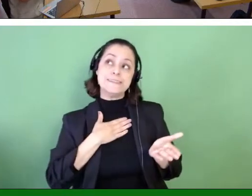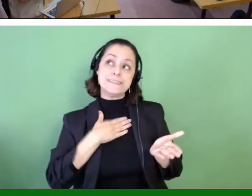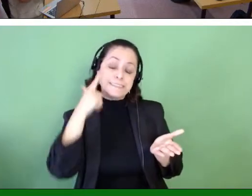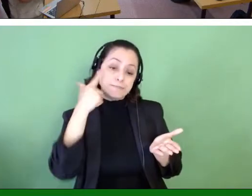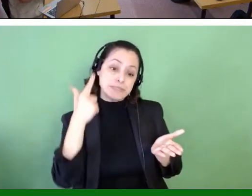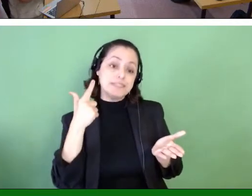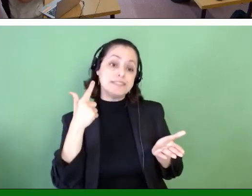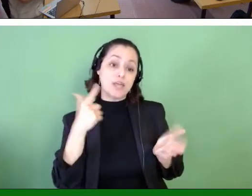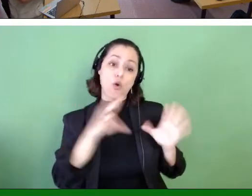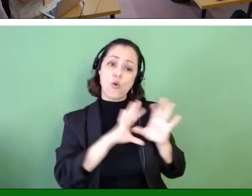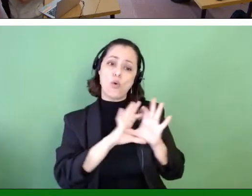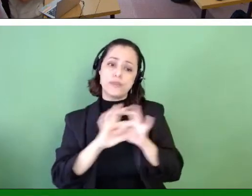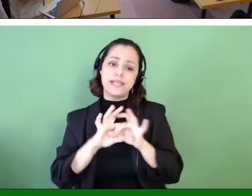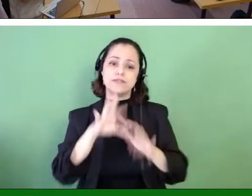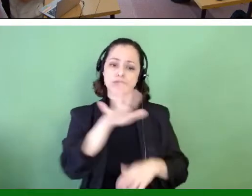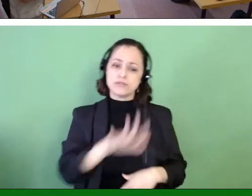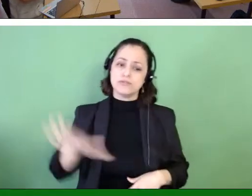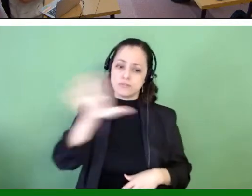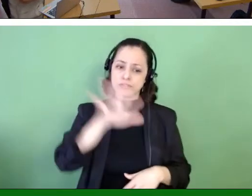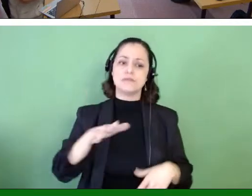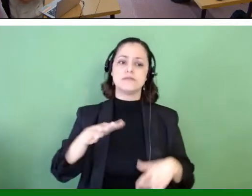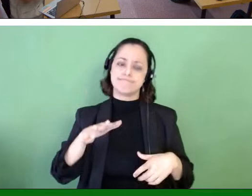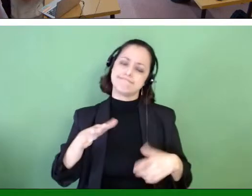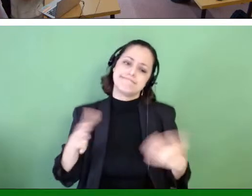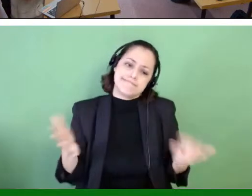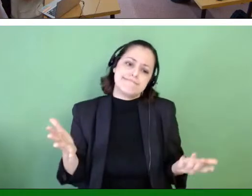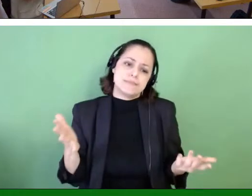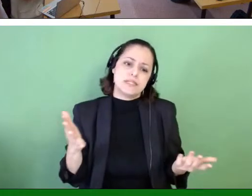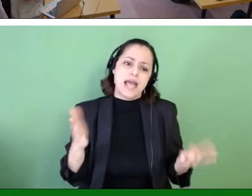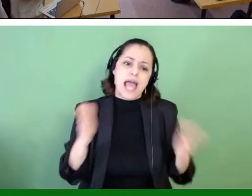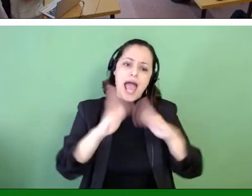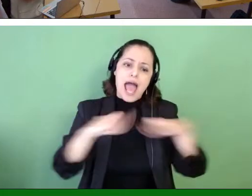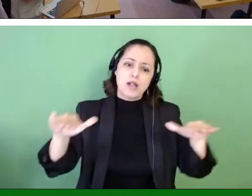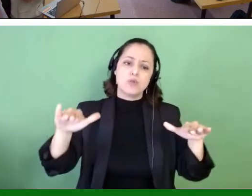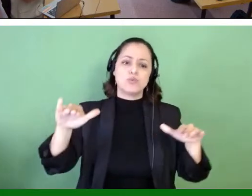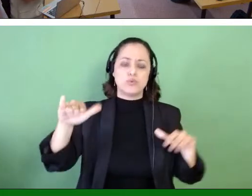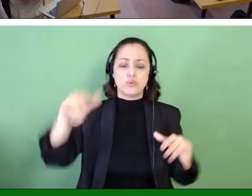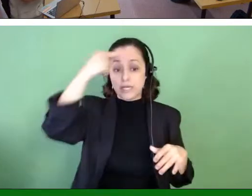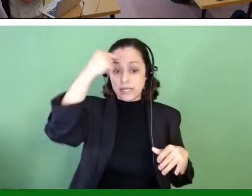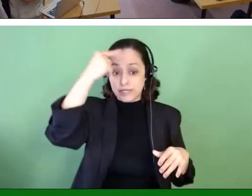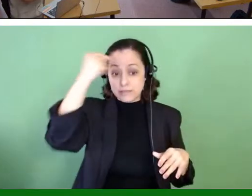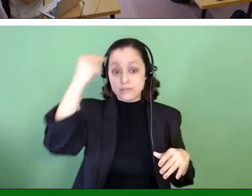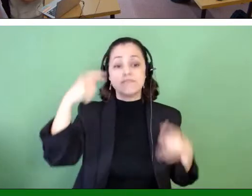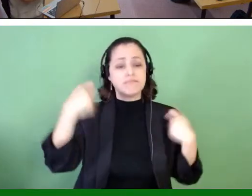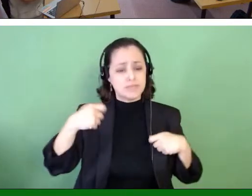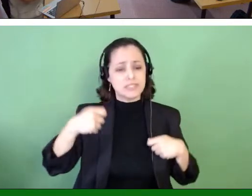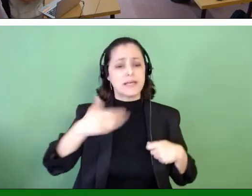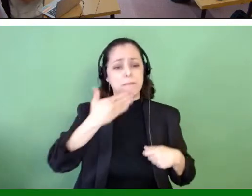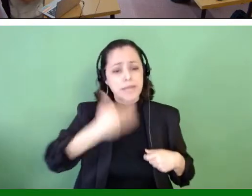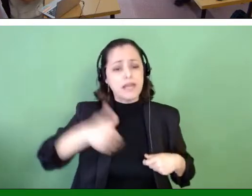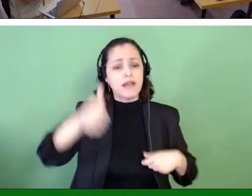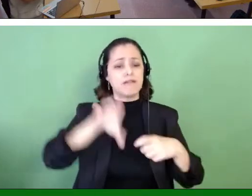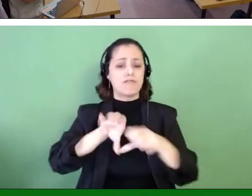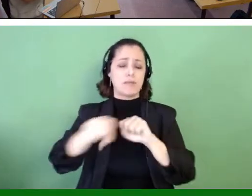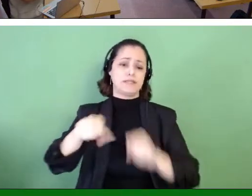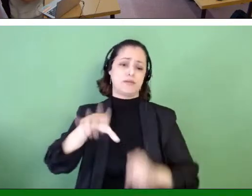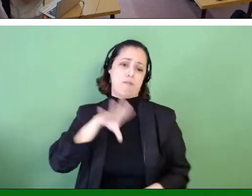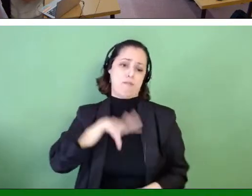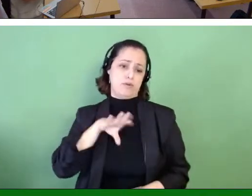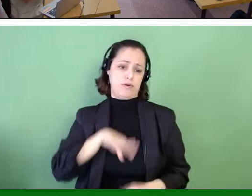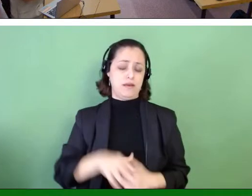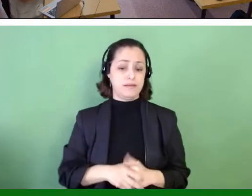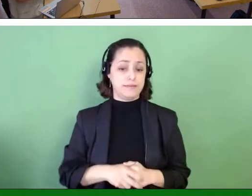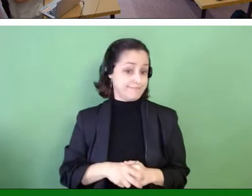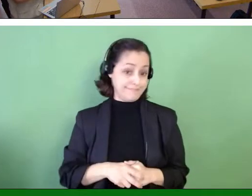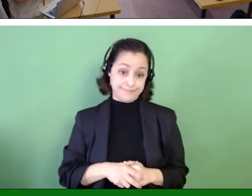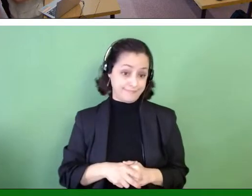num contexto geral, a gente deveria esperar, né, que faltam aí uma formação básica de língua portuguesa para que os alunos cheguem sem cometer erros